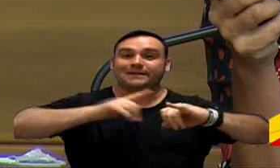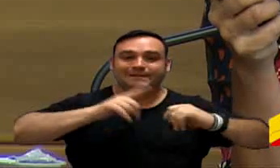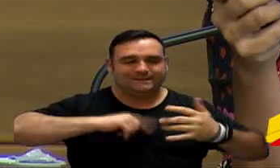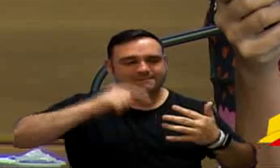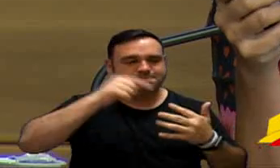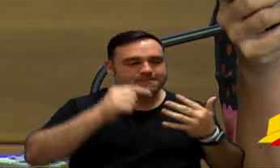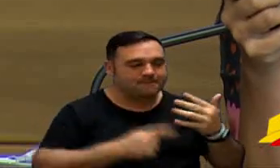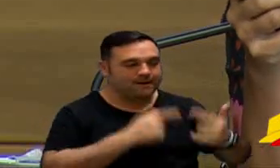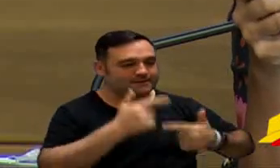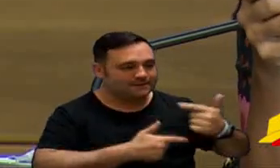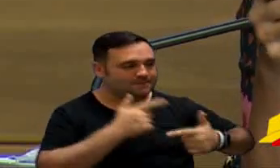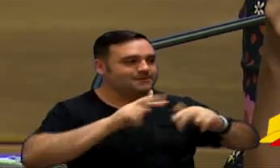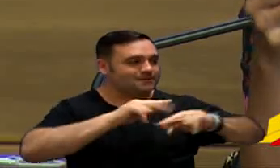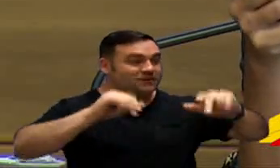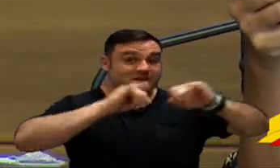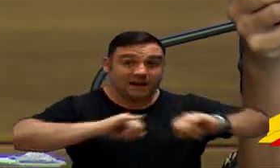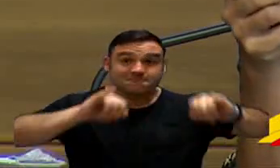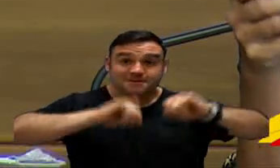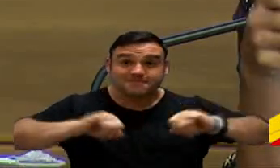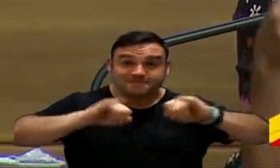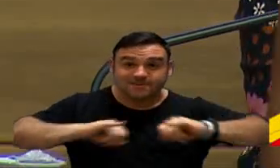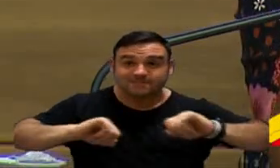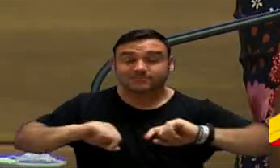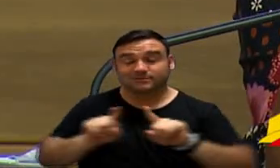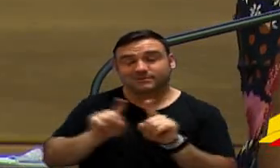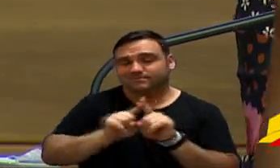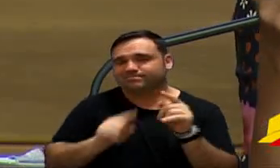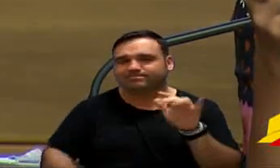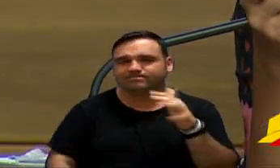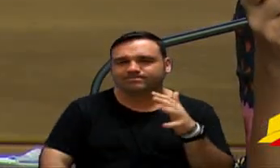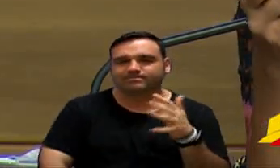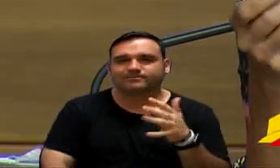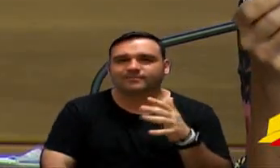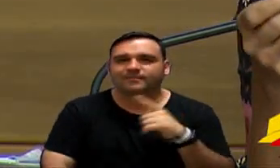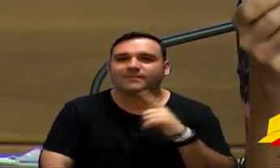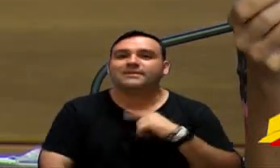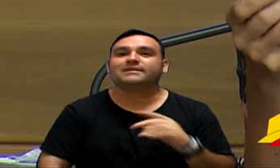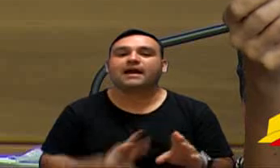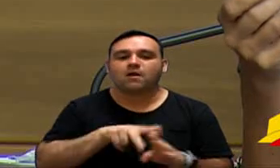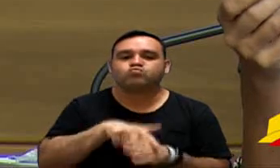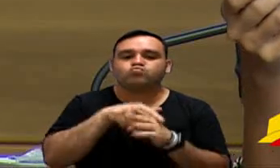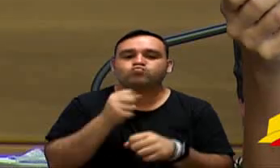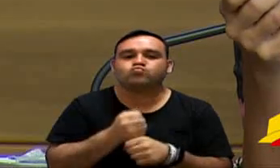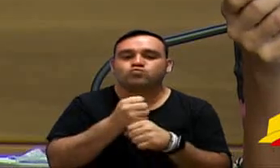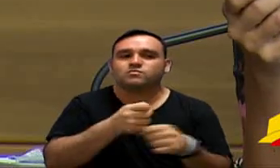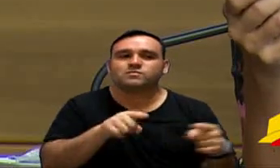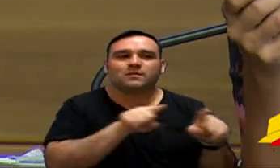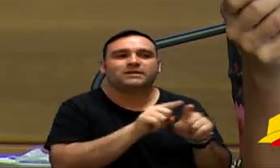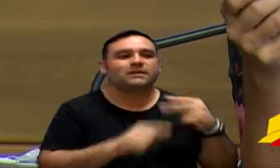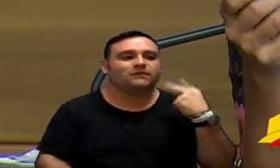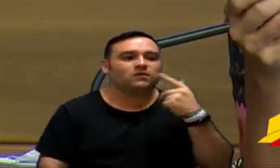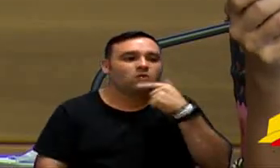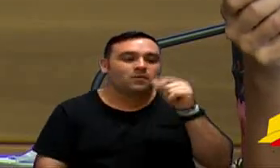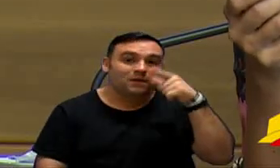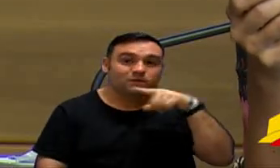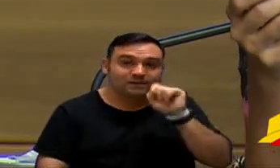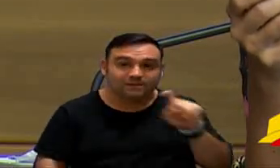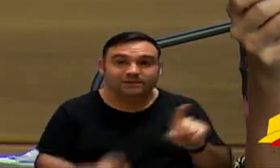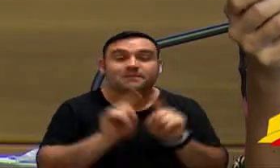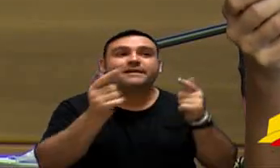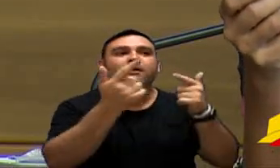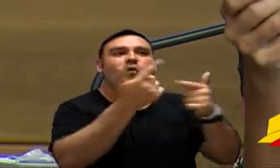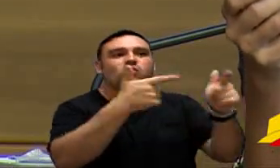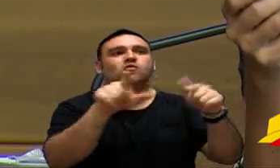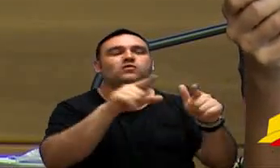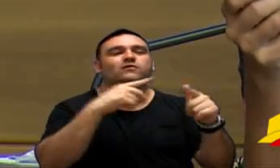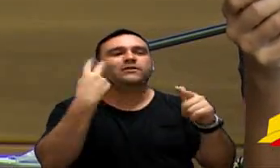feito esse trabalho aproximado. Os tropeiros que estão chegando em parceria com o vereador Luiz Santos e outros